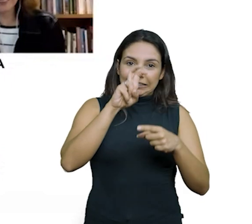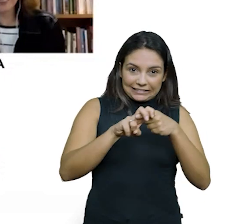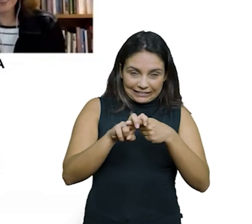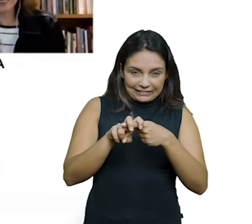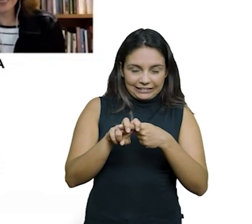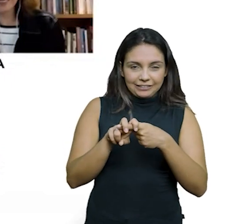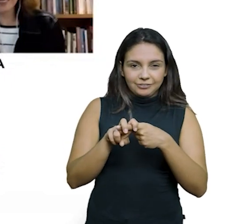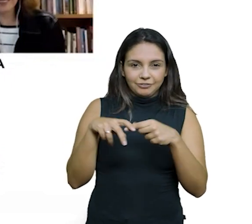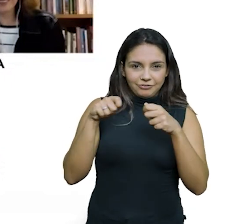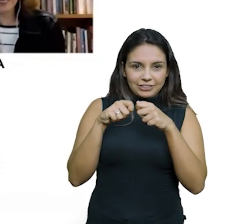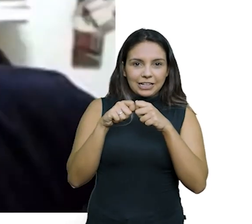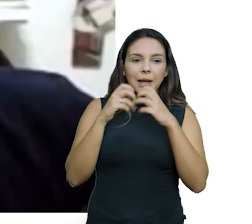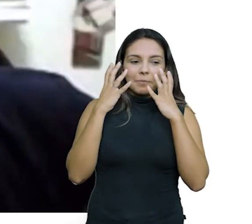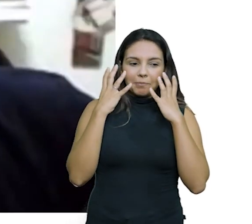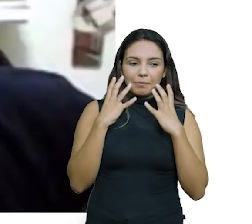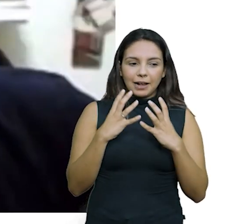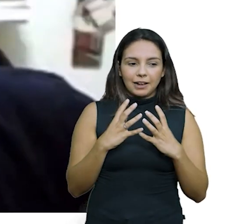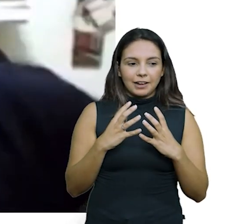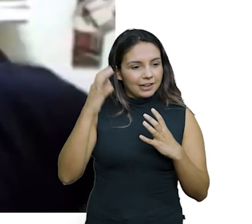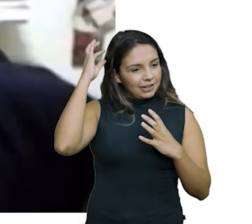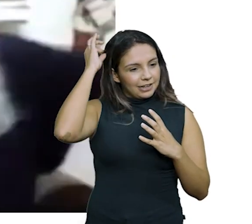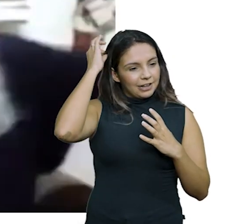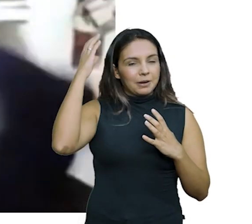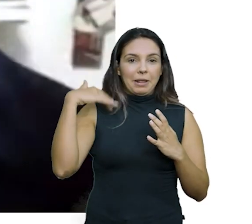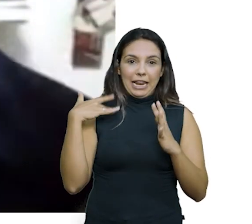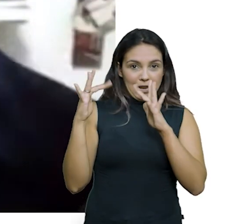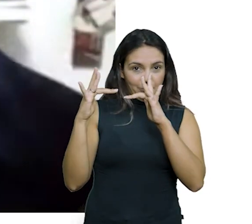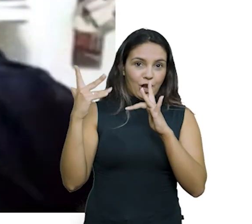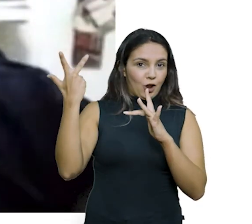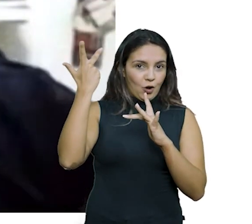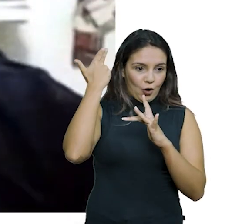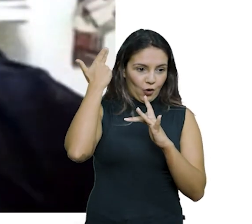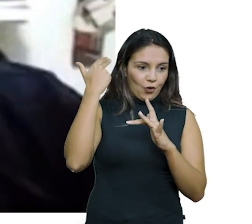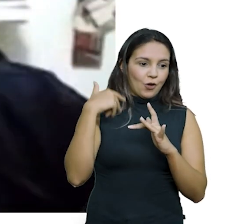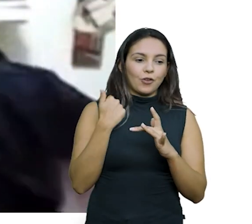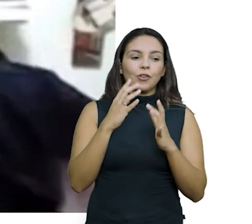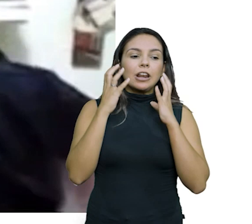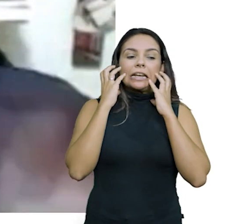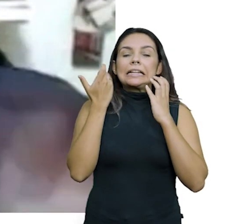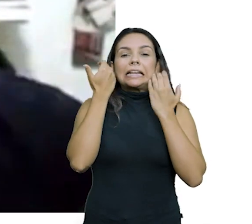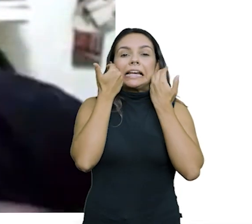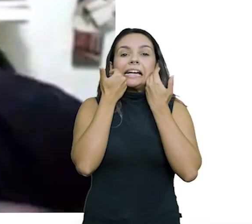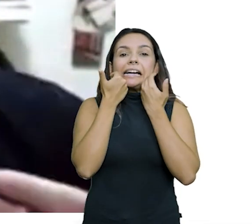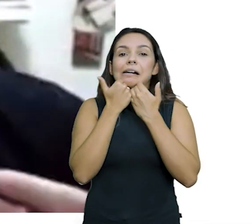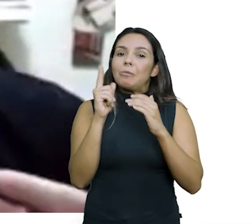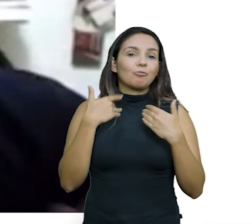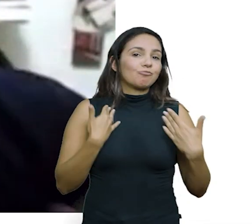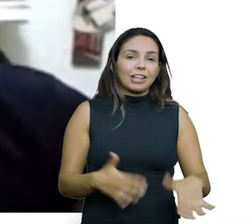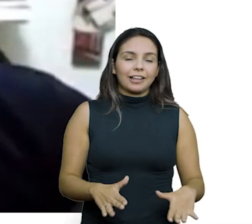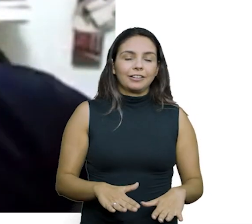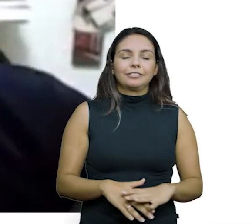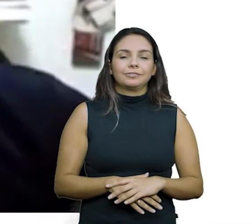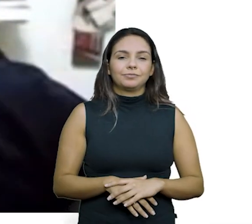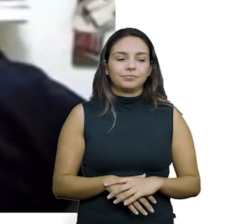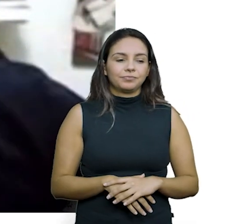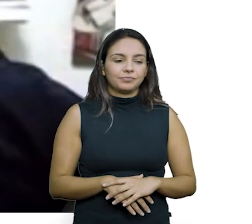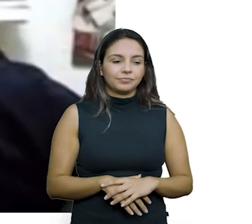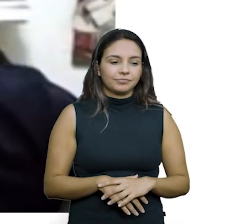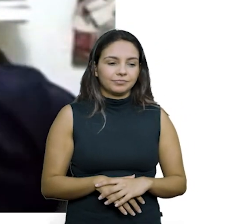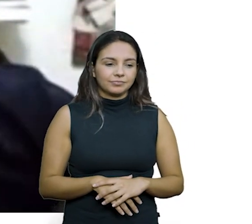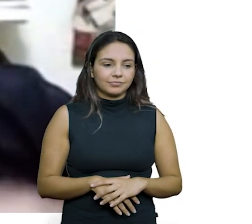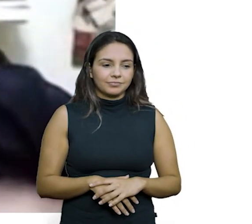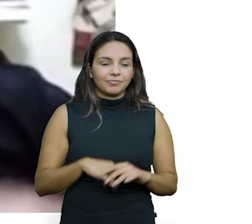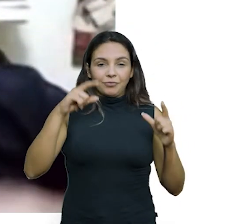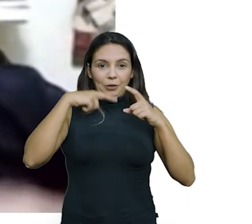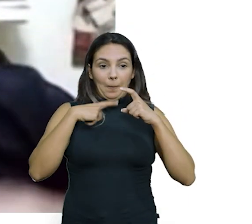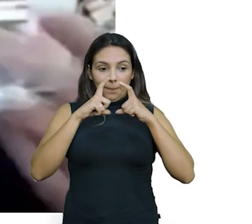numa cadeira para fazer a barba. O cabelo minha namorada corta, mas a barba eu não queria rapar tudo. Aí a solução que eu encontrei é essa,